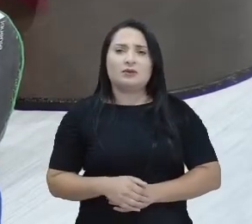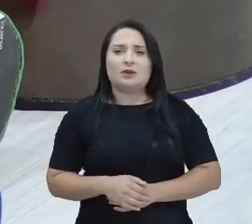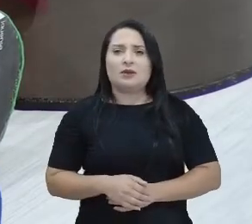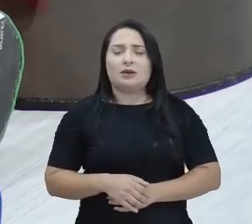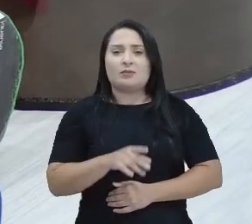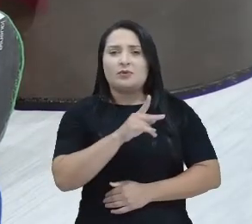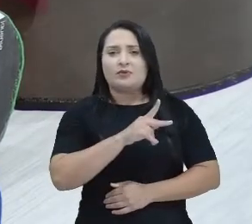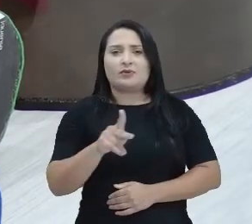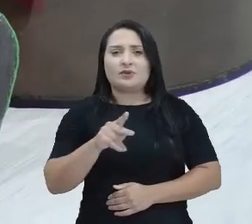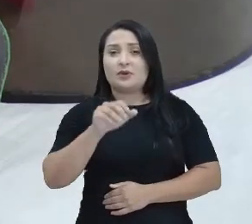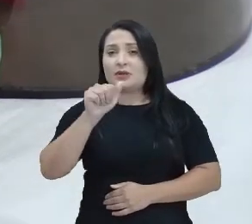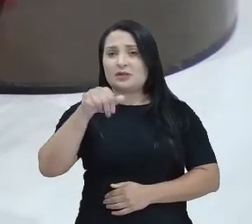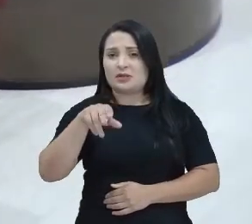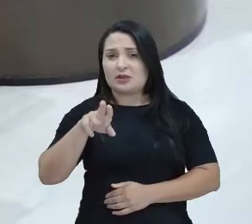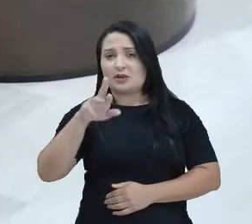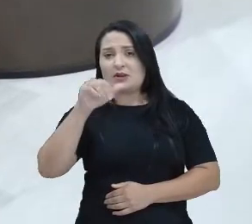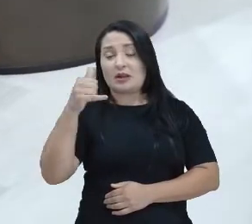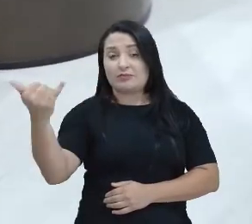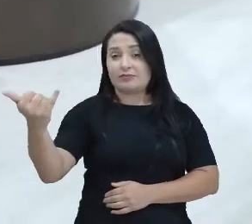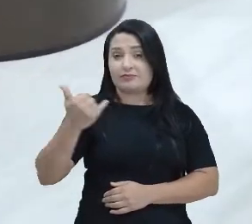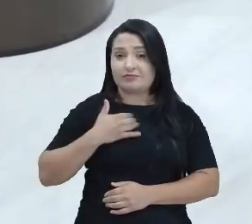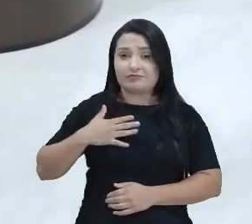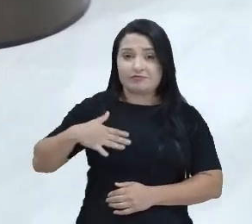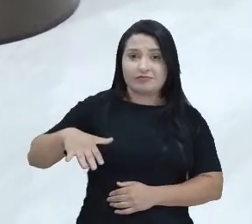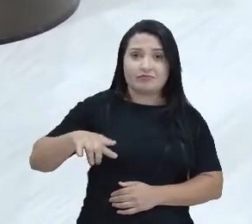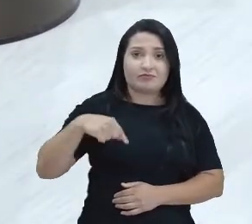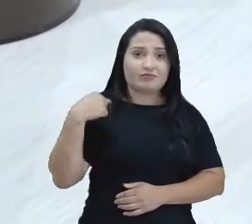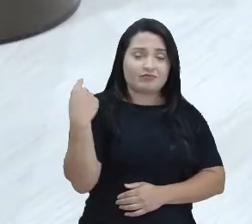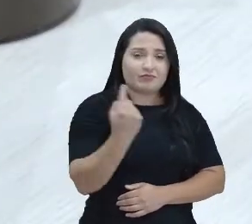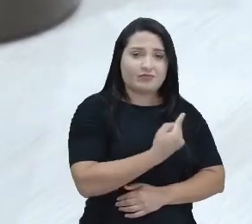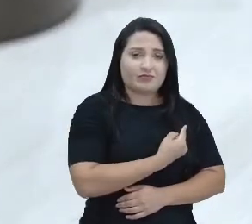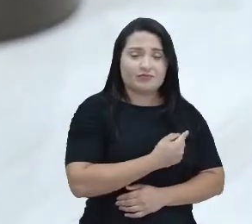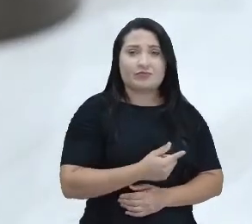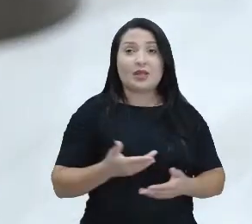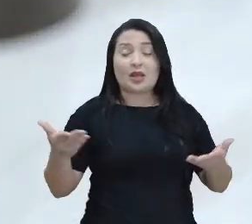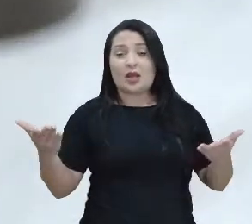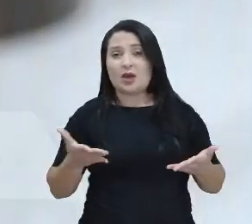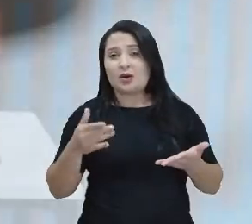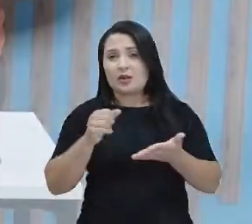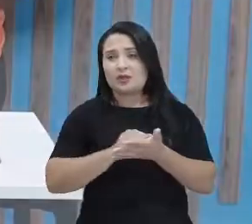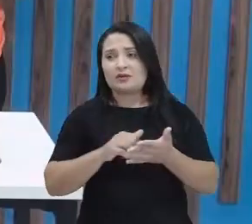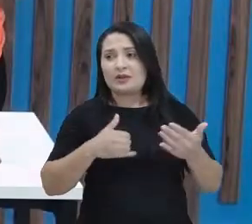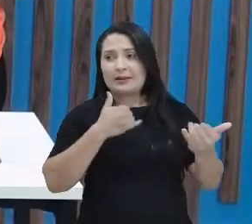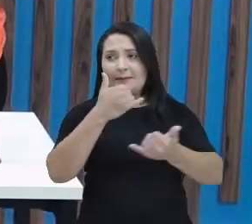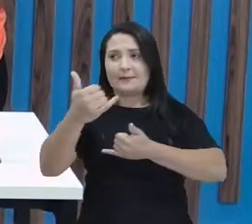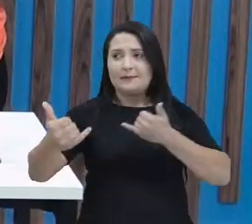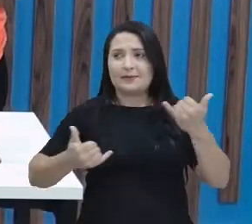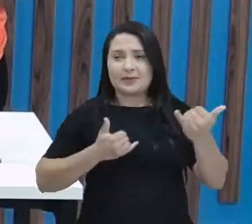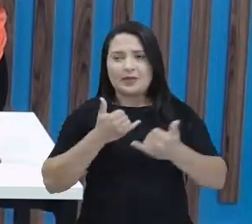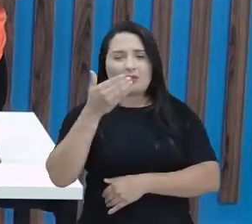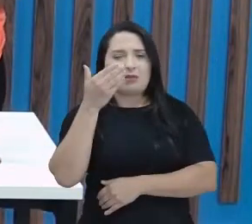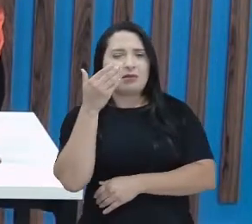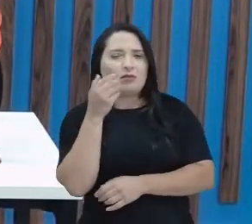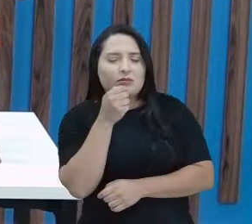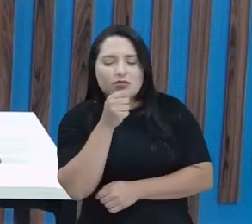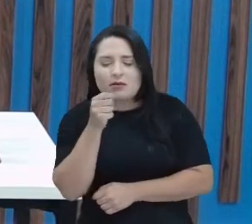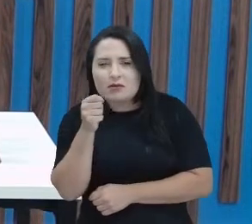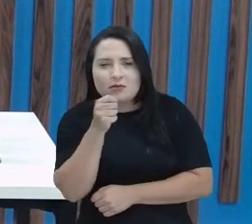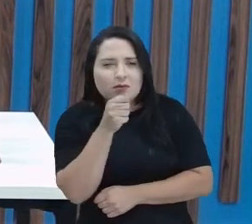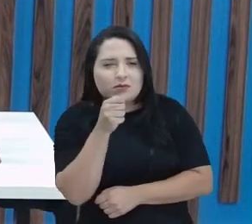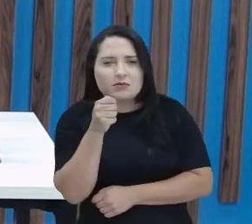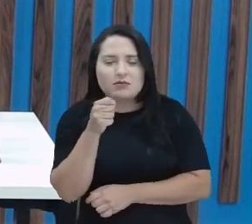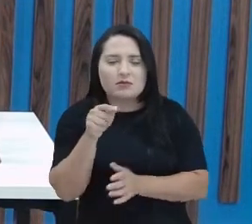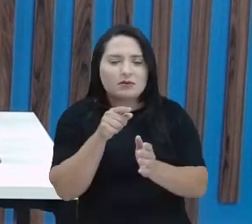gente. Enquanto isso, eu vou trazer aqui uma atividade brincando de detetive. Quero ver